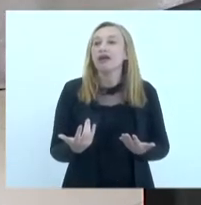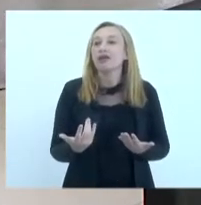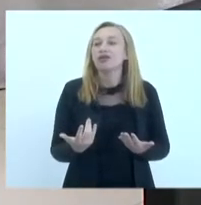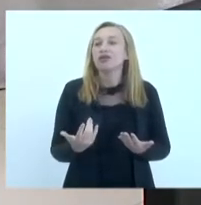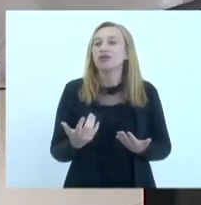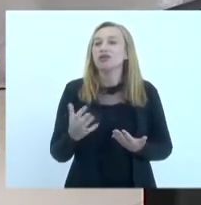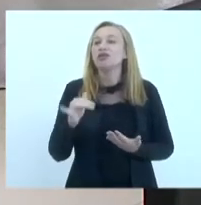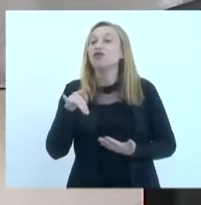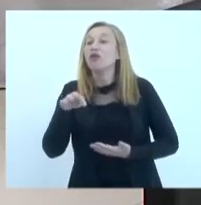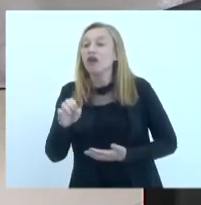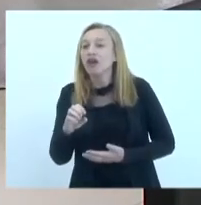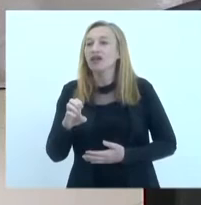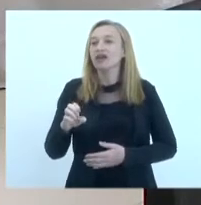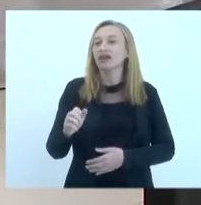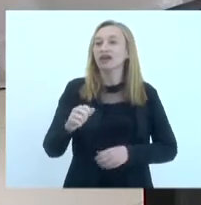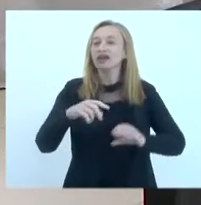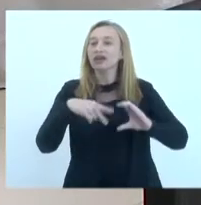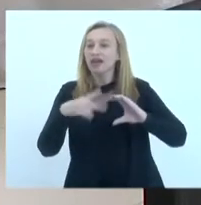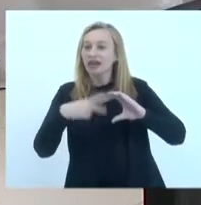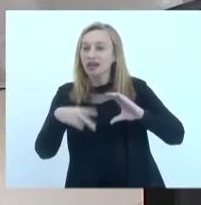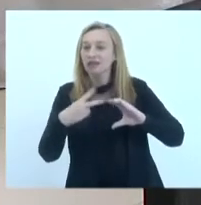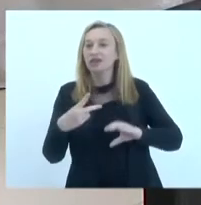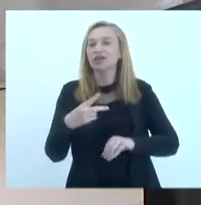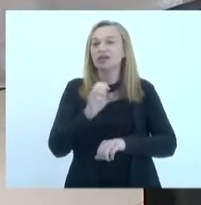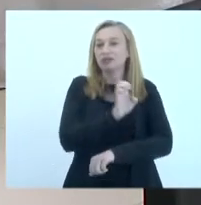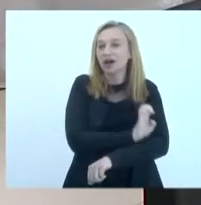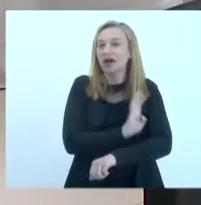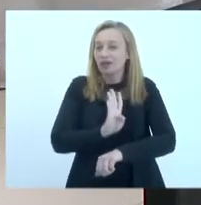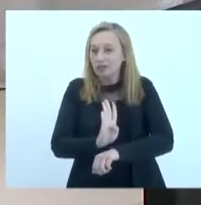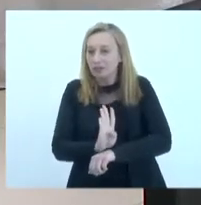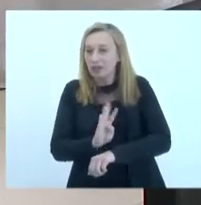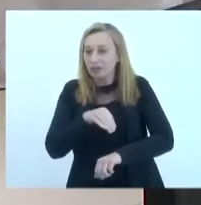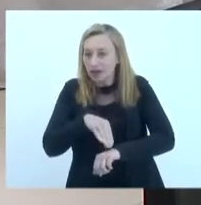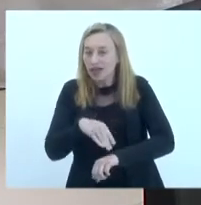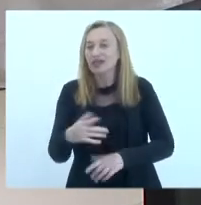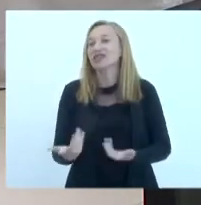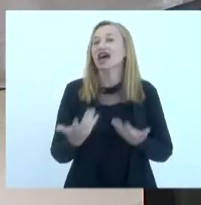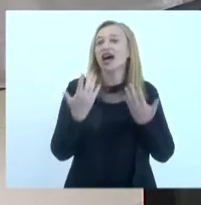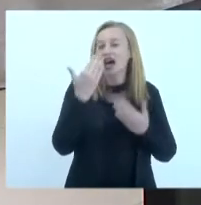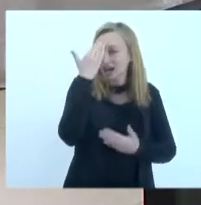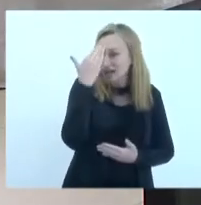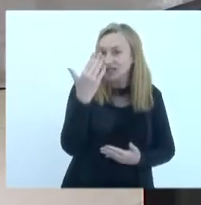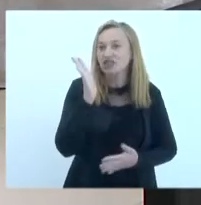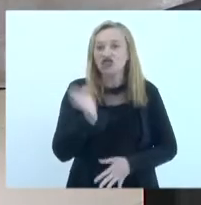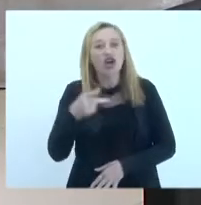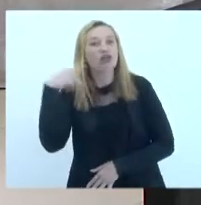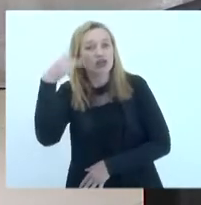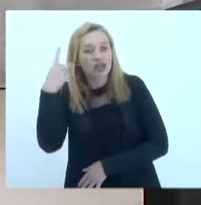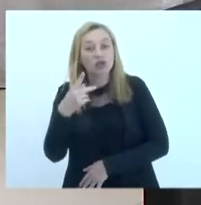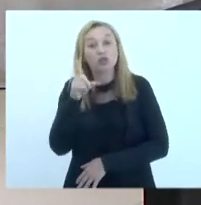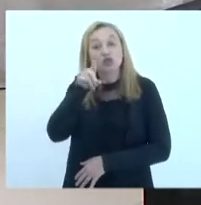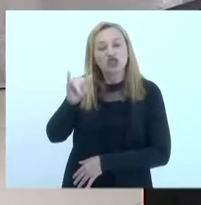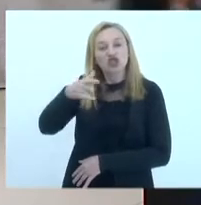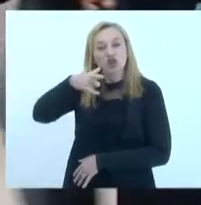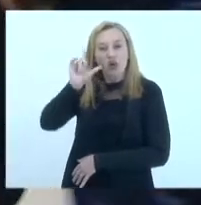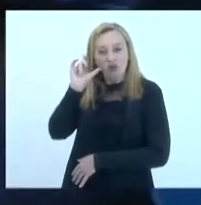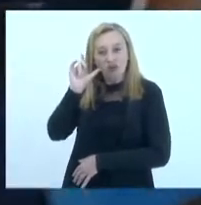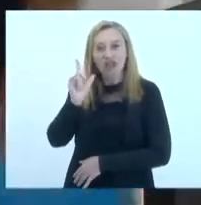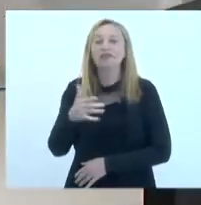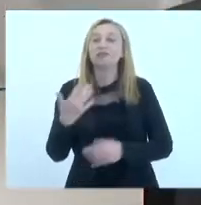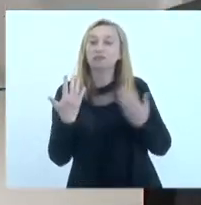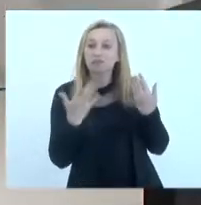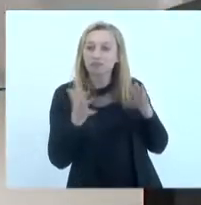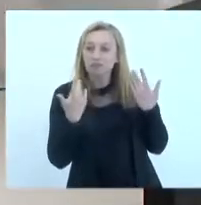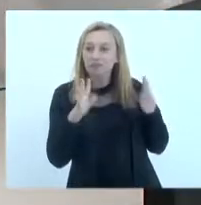o Furlani, presidente da Câmara de Barra Mansa. E já agradecendo aos vereadores de Barra Mansa pelo dia de ontem.